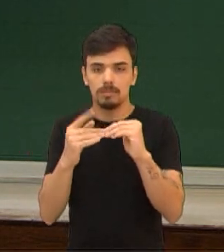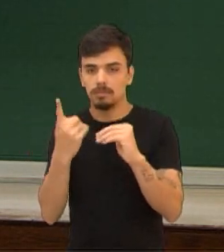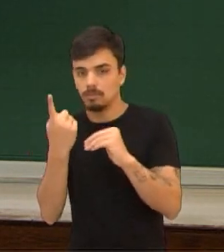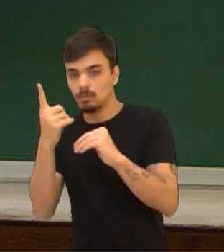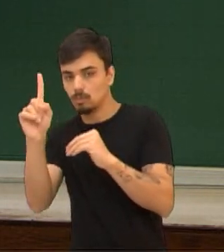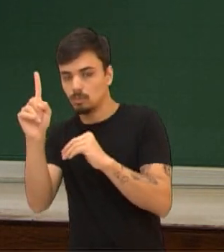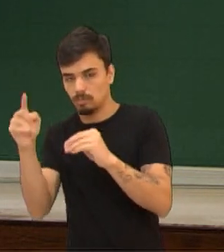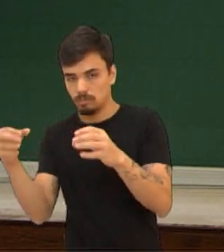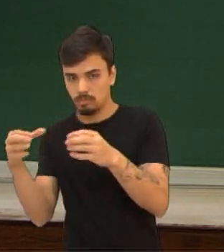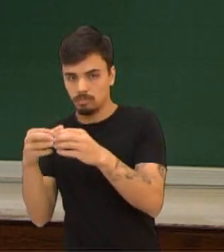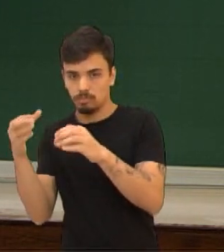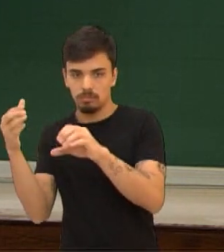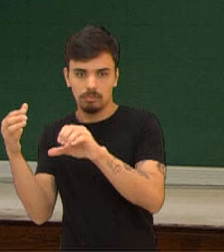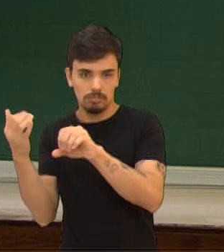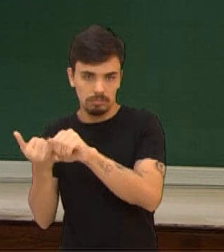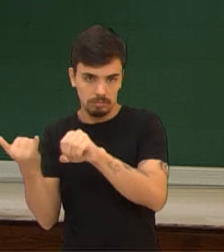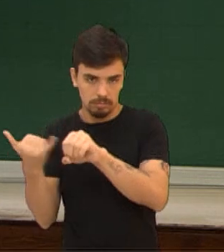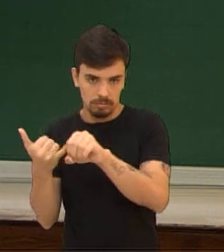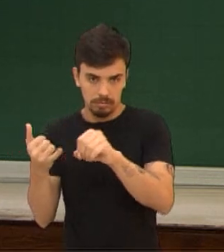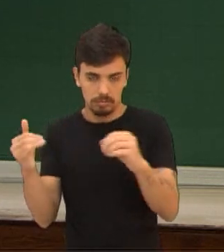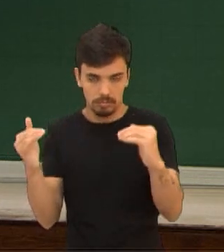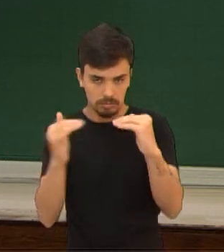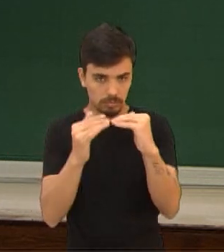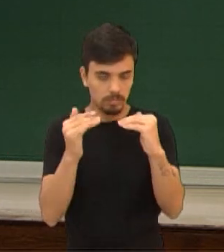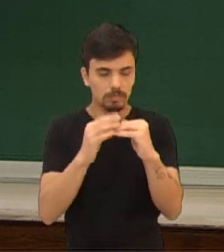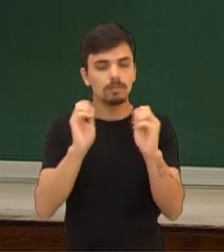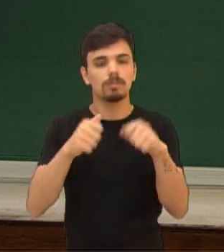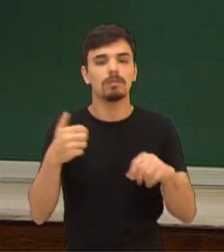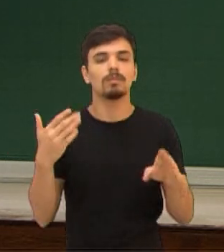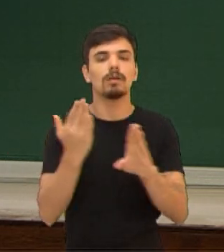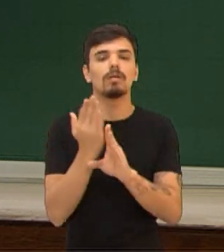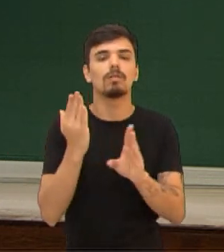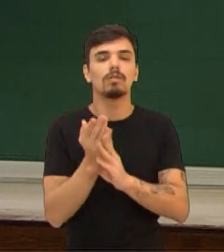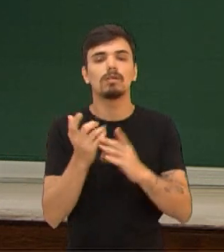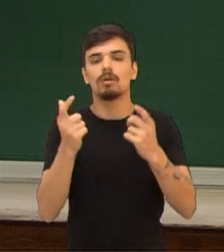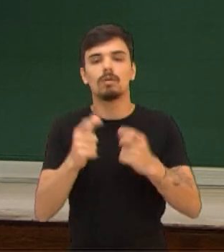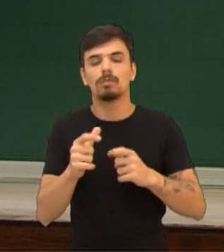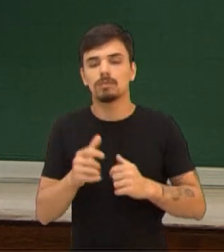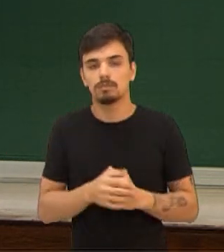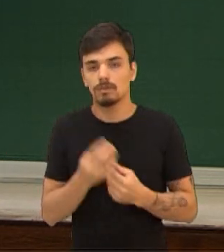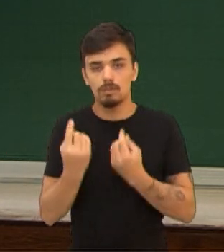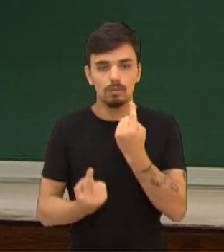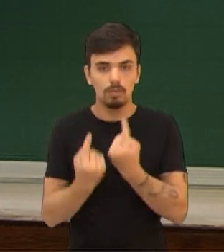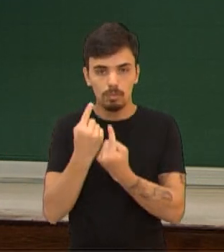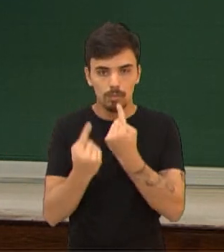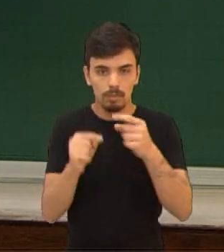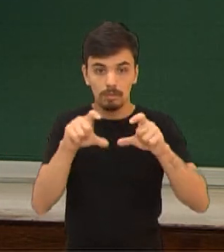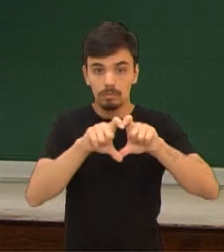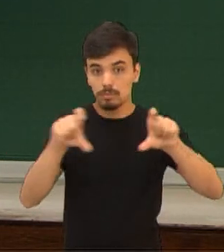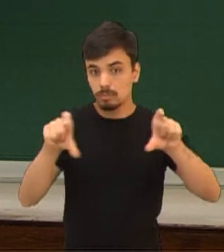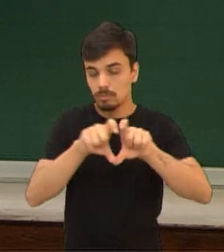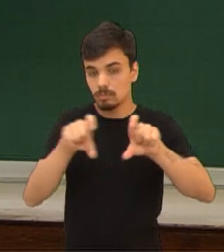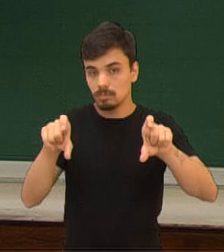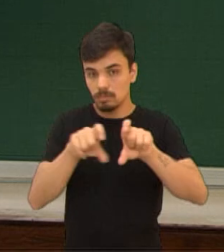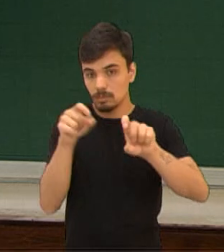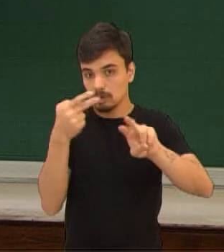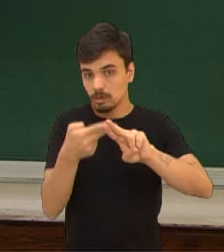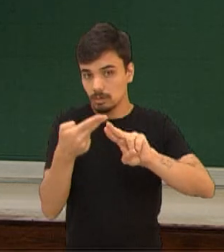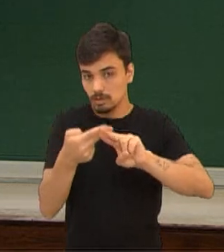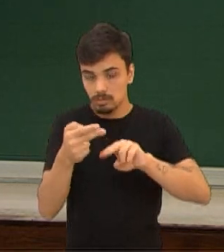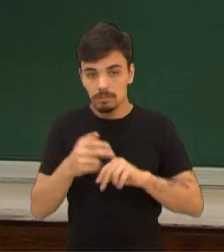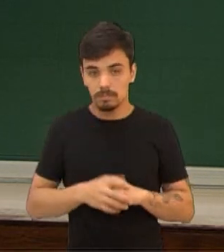ok? Essa capacitância equivalente, nós vamos encontrar agora qual é a equação que a gente